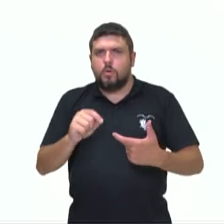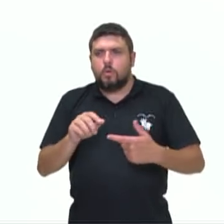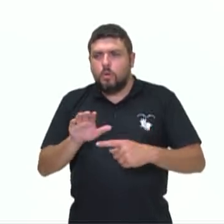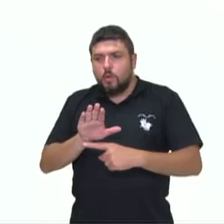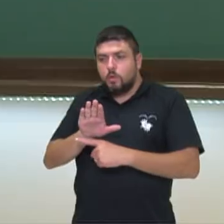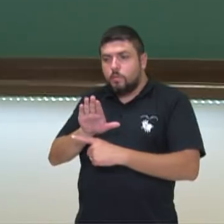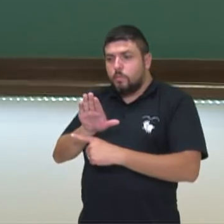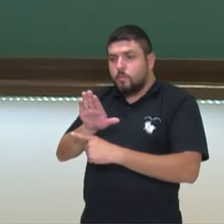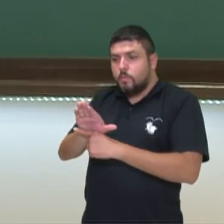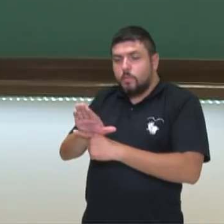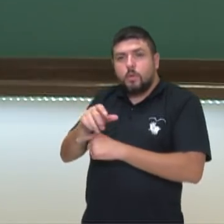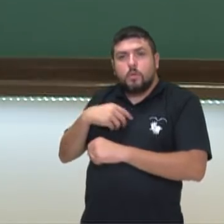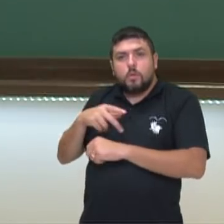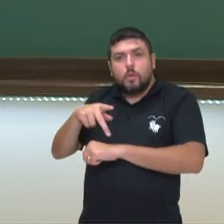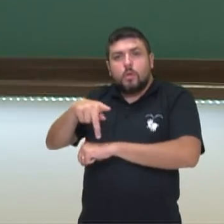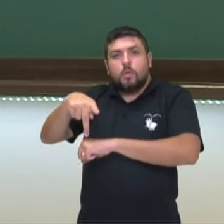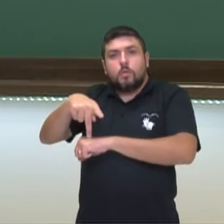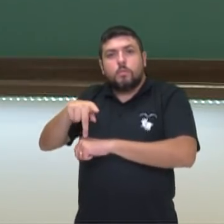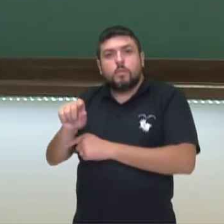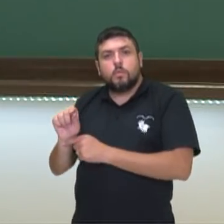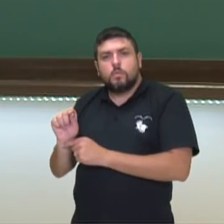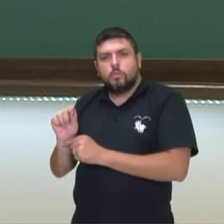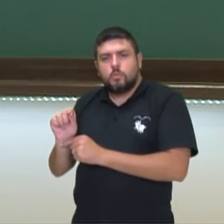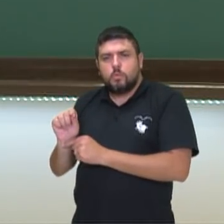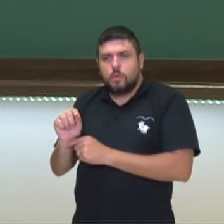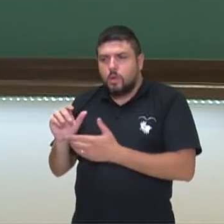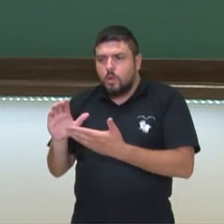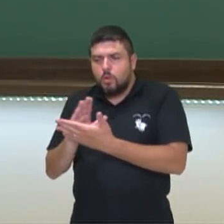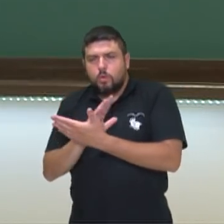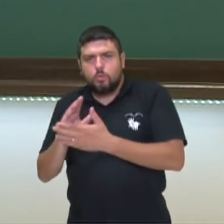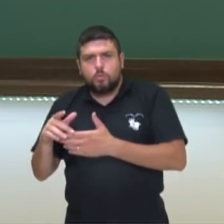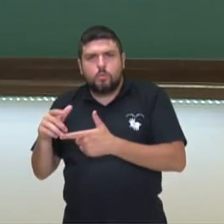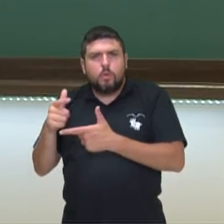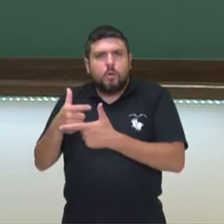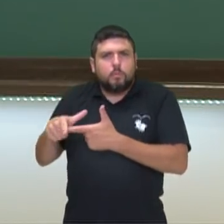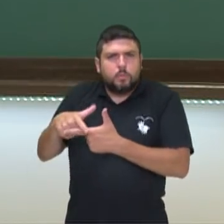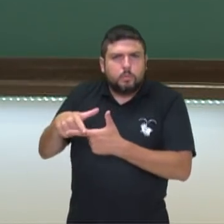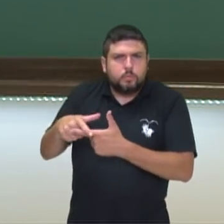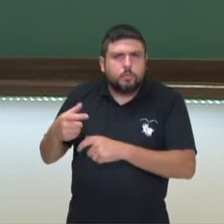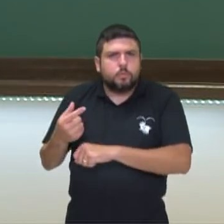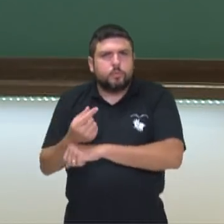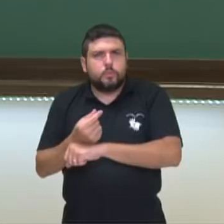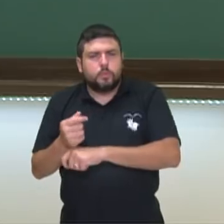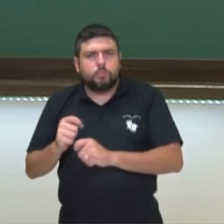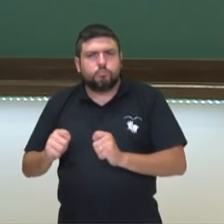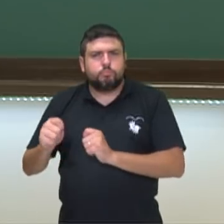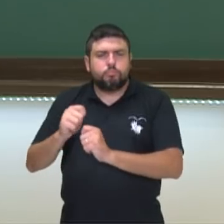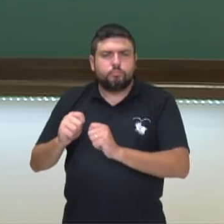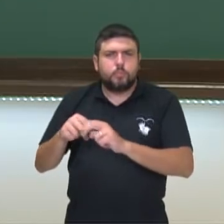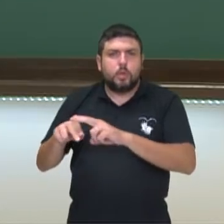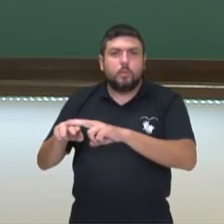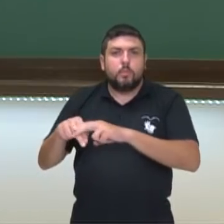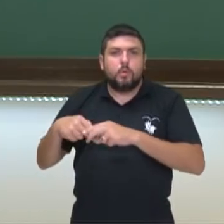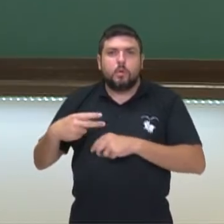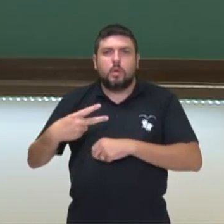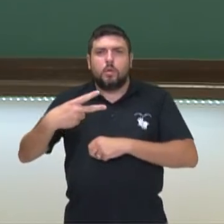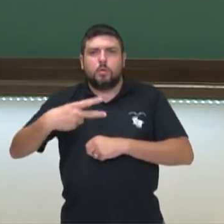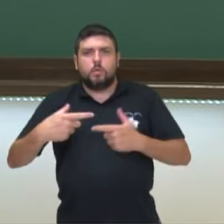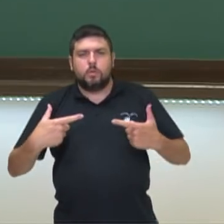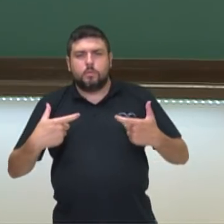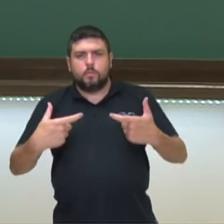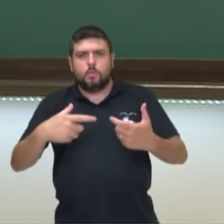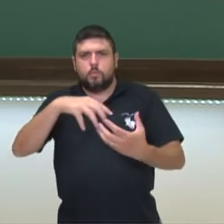países que tiveram alguns problemas financeiros, econômicos, por conta dessa Segunda Grande Guerra